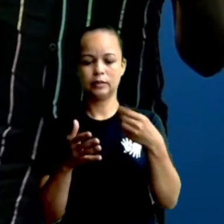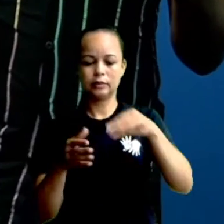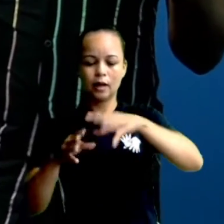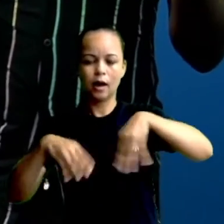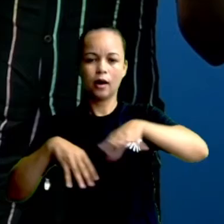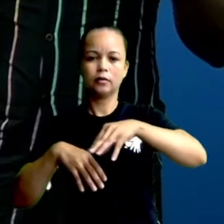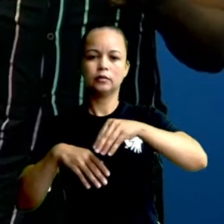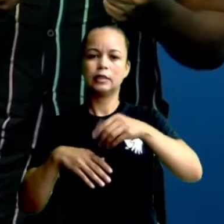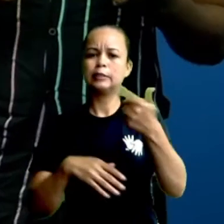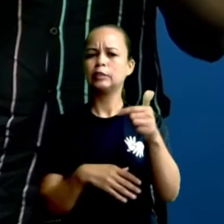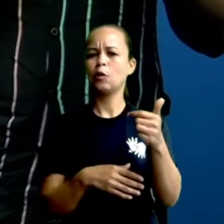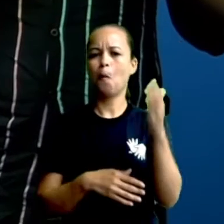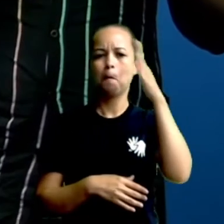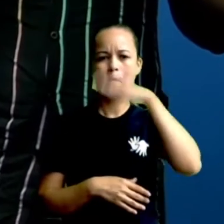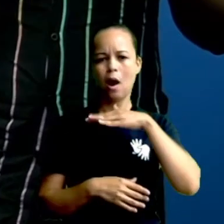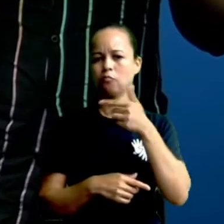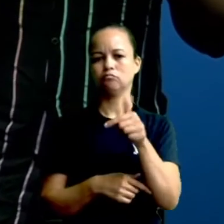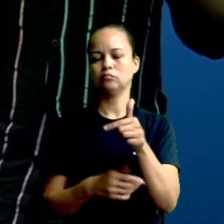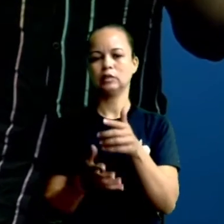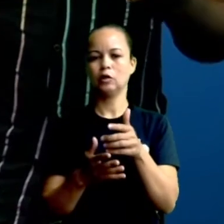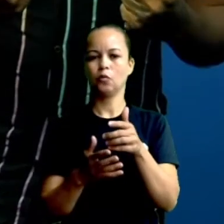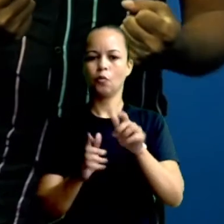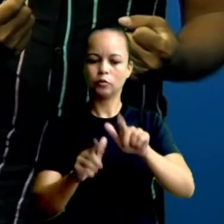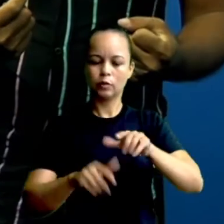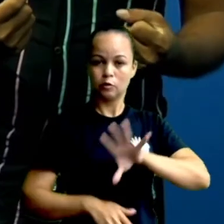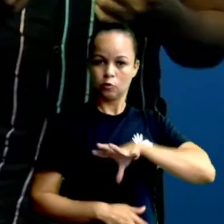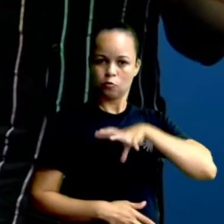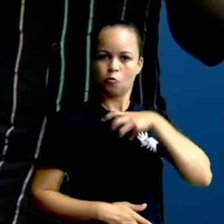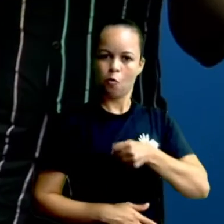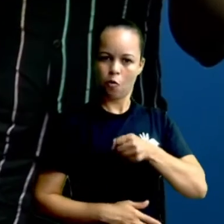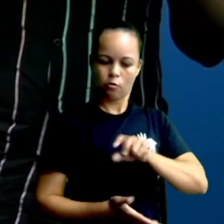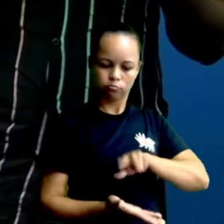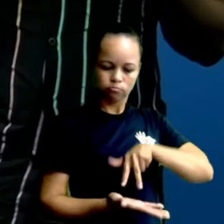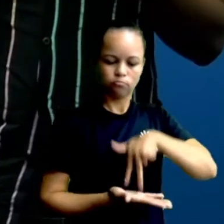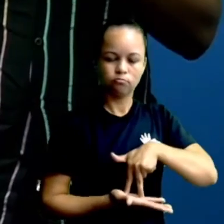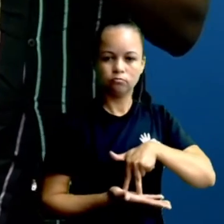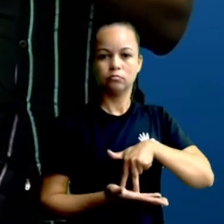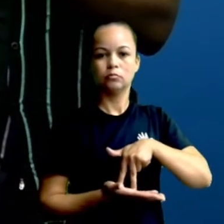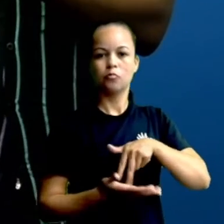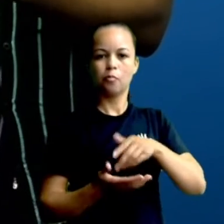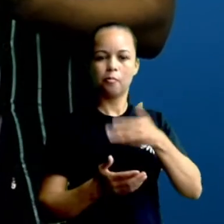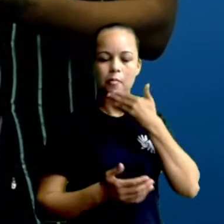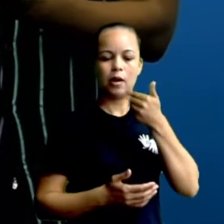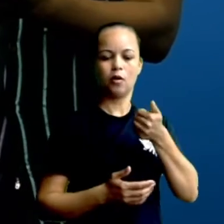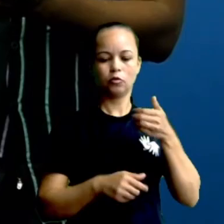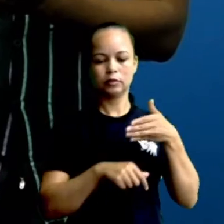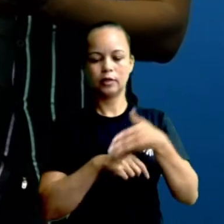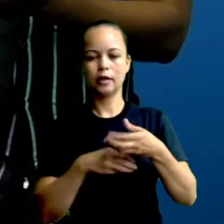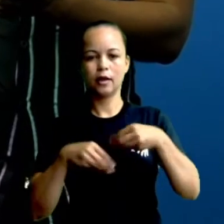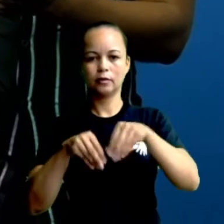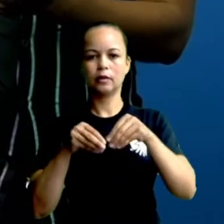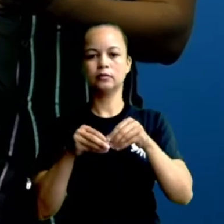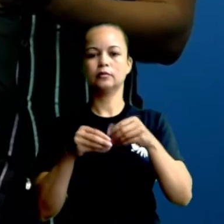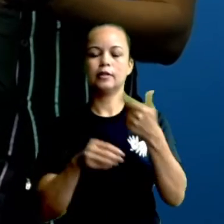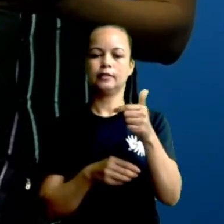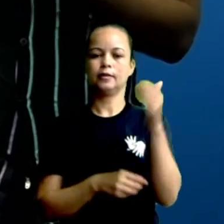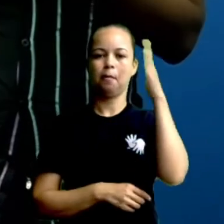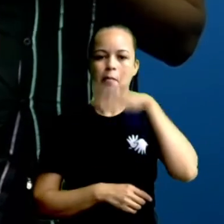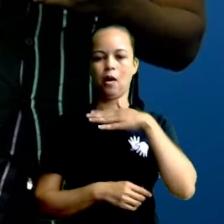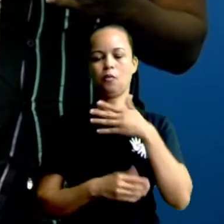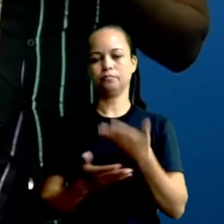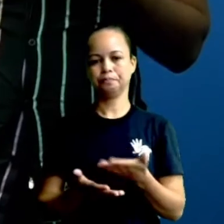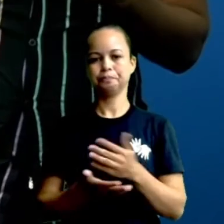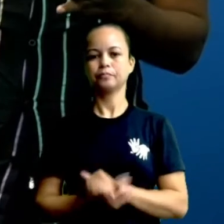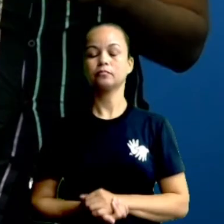terra sem mal. Que quanto mais você se mostrasse corajoso, melhor seria o seu acesso à terra sem mal, sabe?